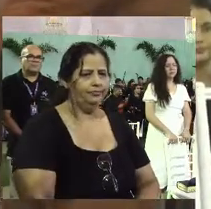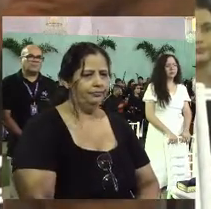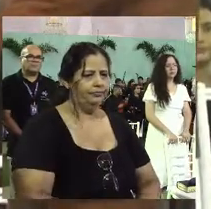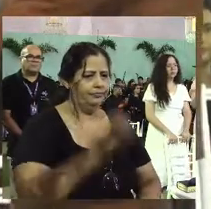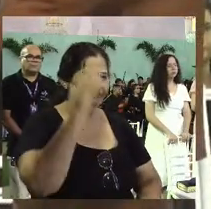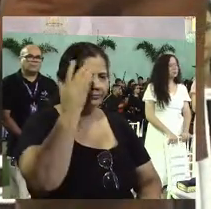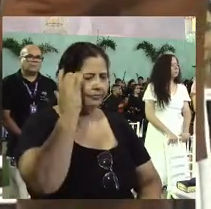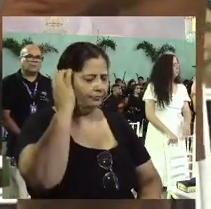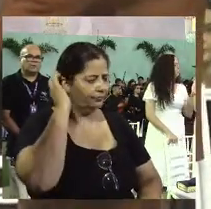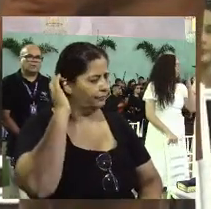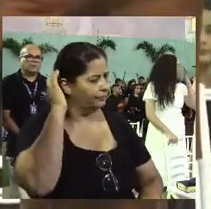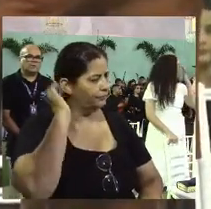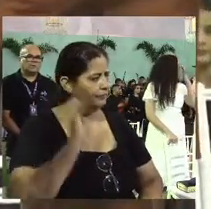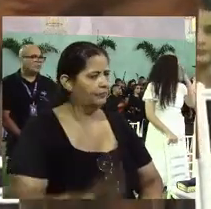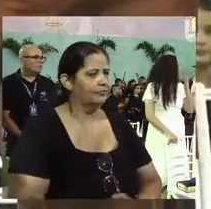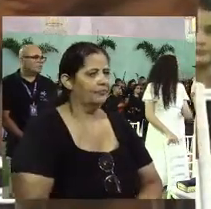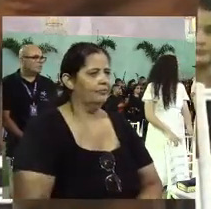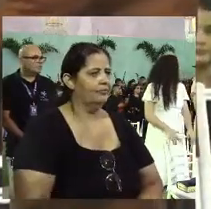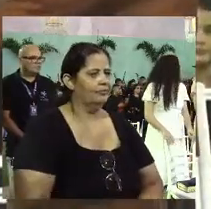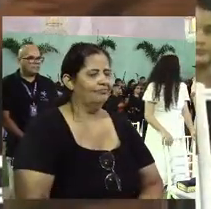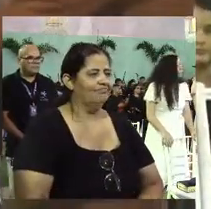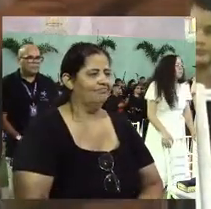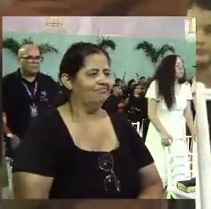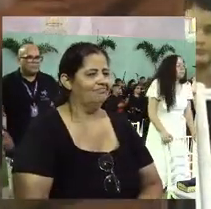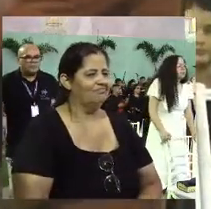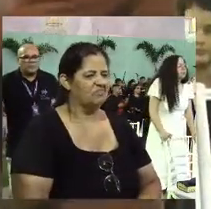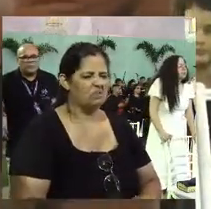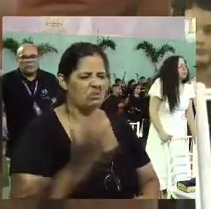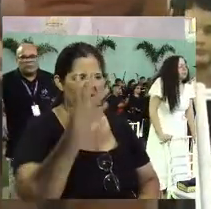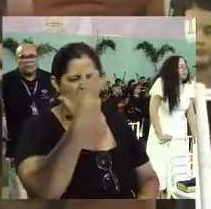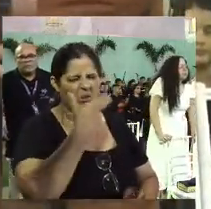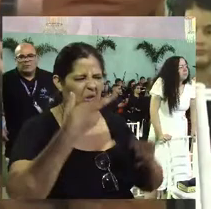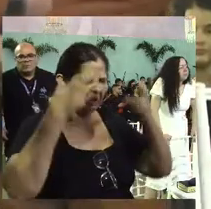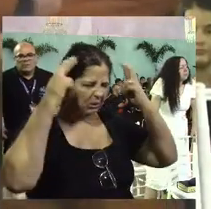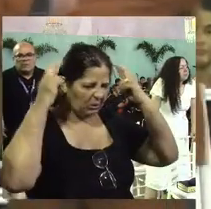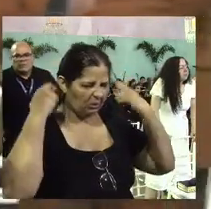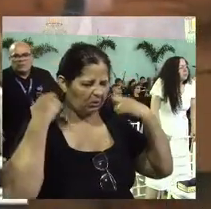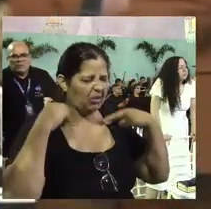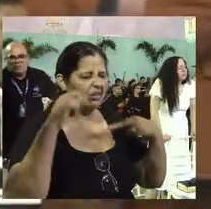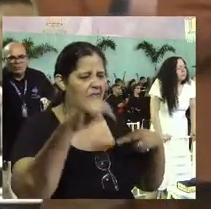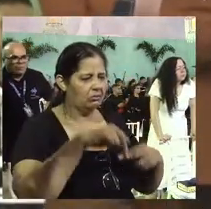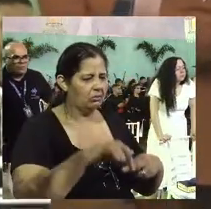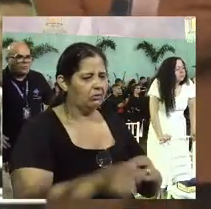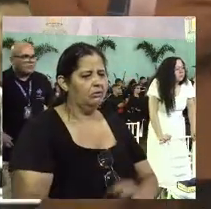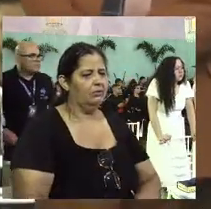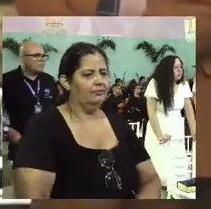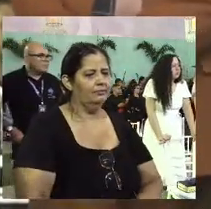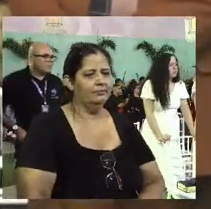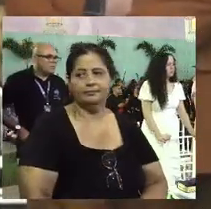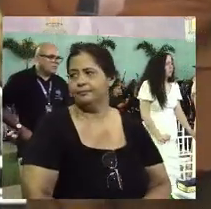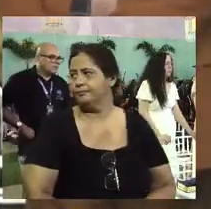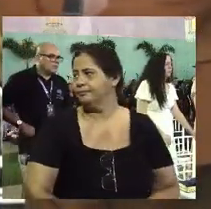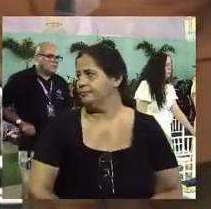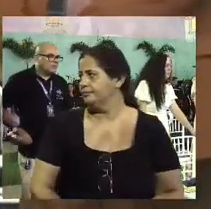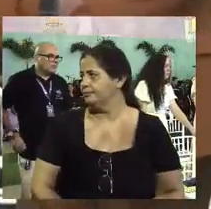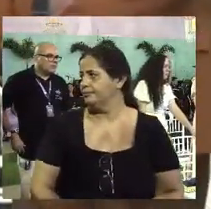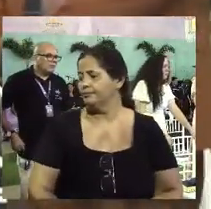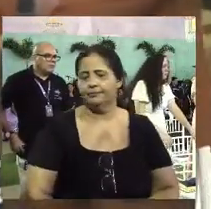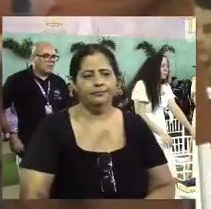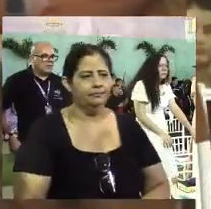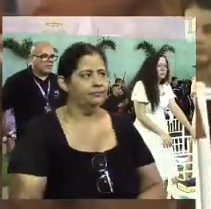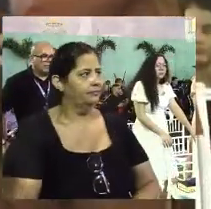cá meu Deus que coisa linda as ovelhinhas vindo para cá Jesus vai curar a senhora hoje aleluia